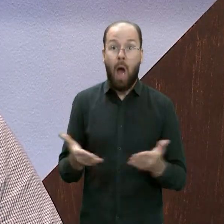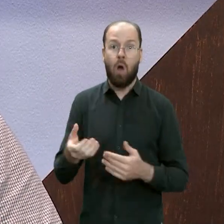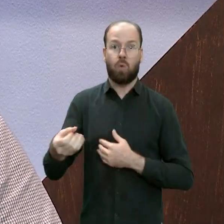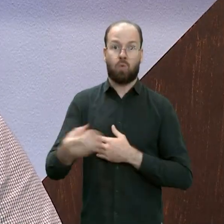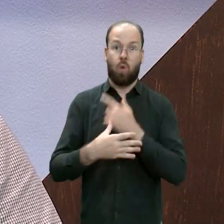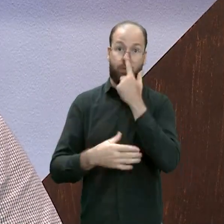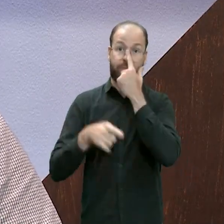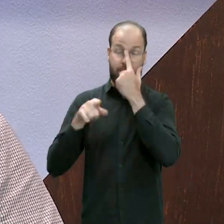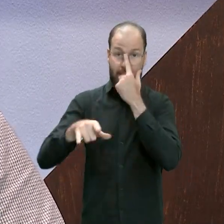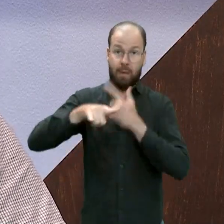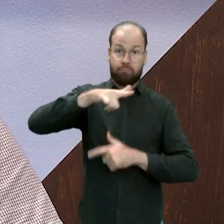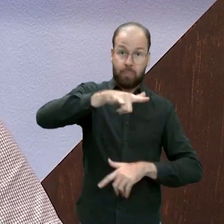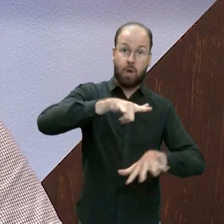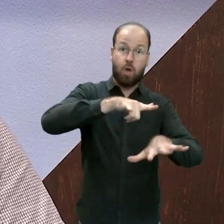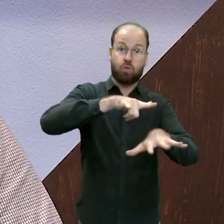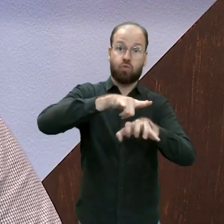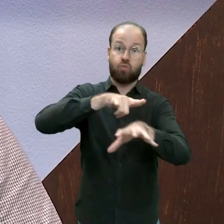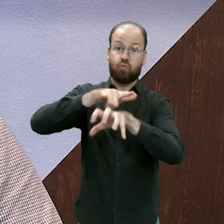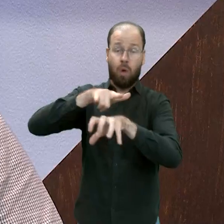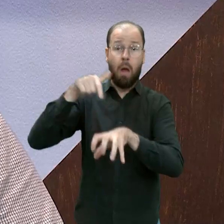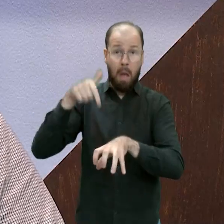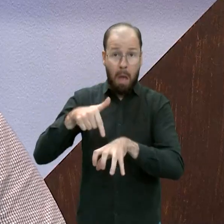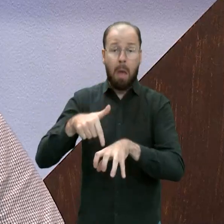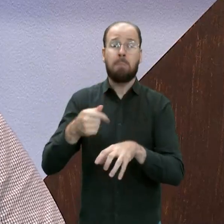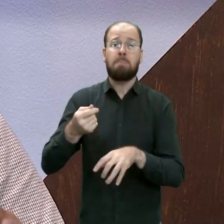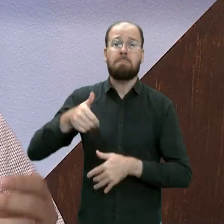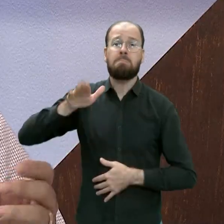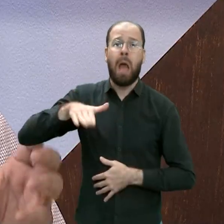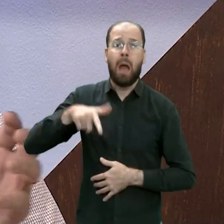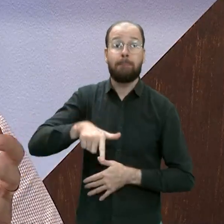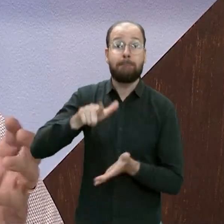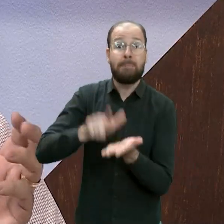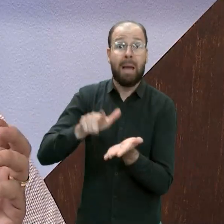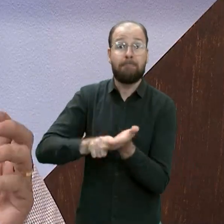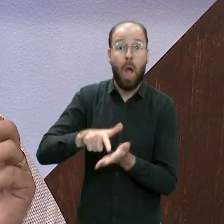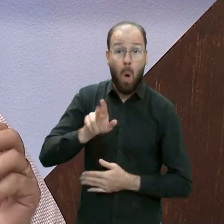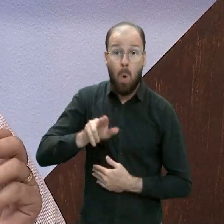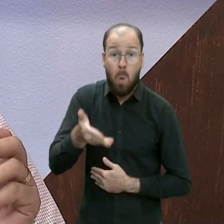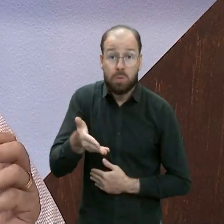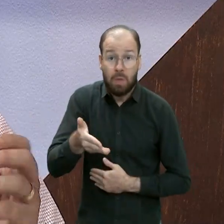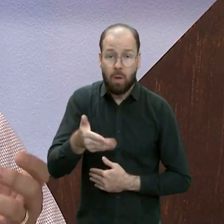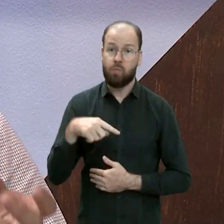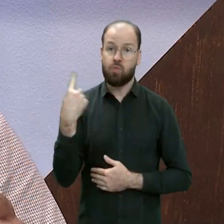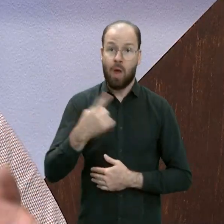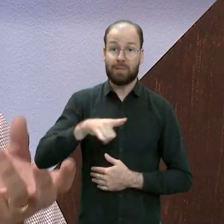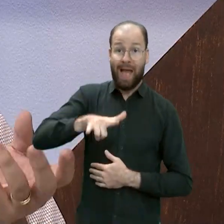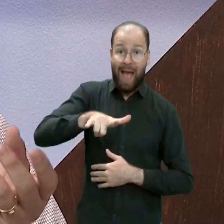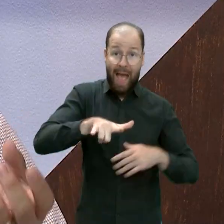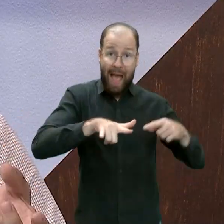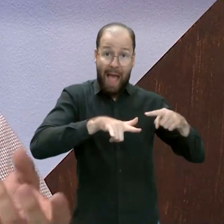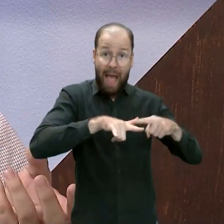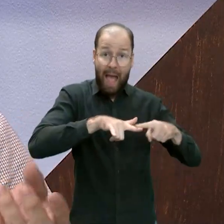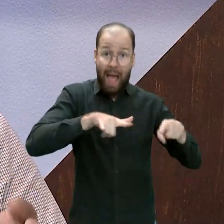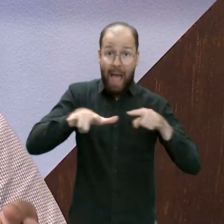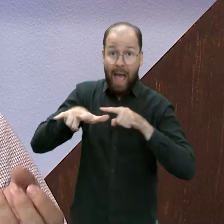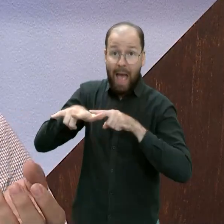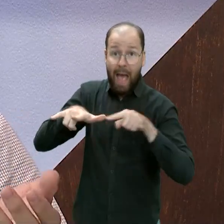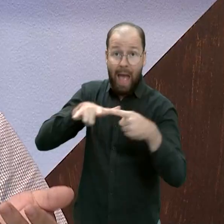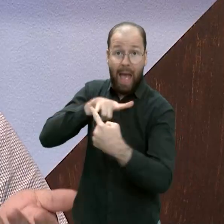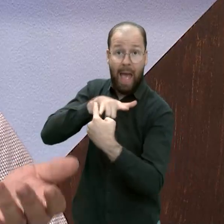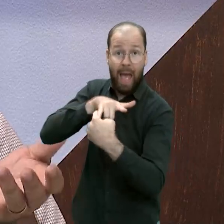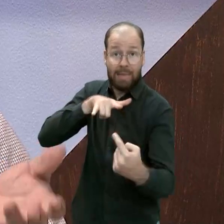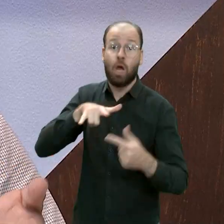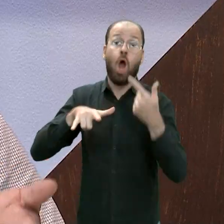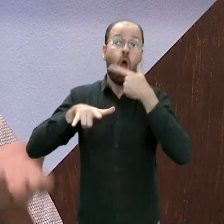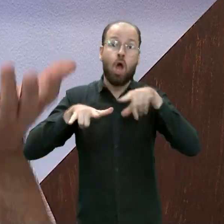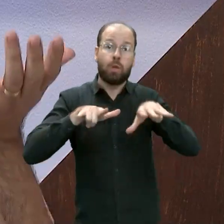descartáveis à base de papel, como o professor João acabou de comentar, é o que a gente está colocando nas asas do drone. O drone está subindo, a gente está conseguindo medir